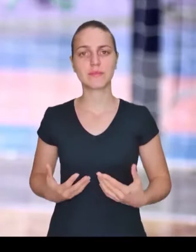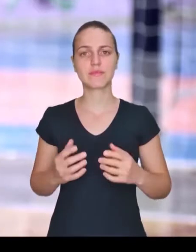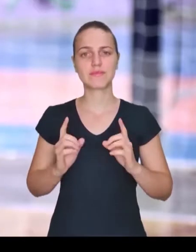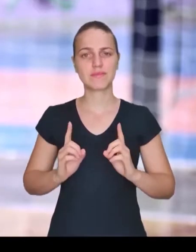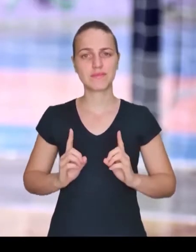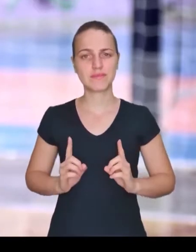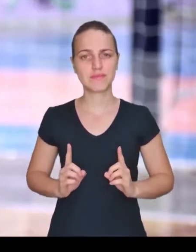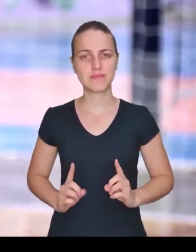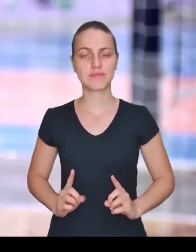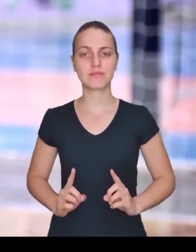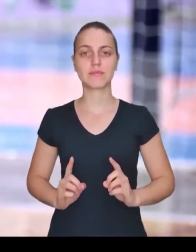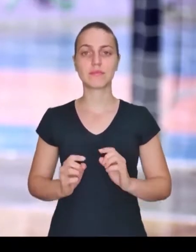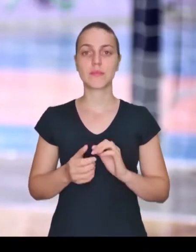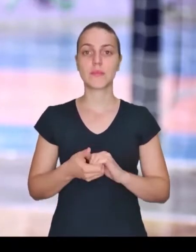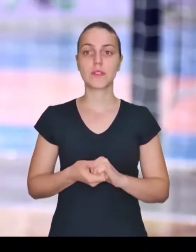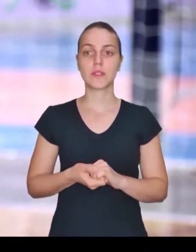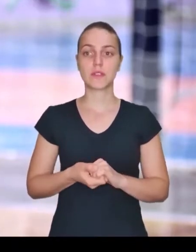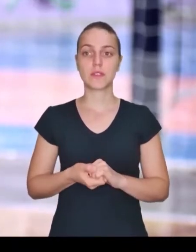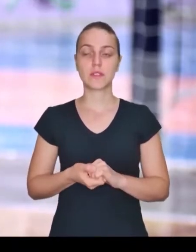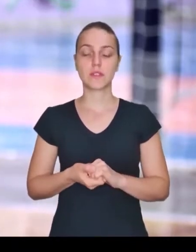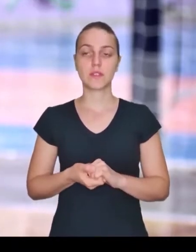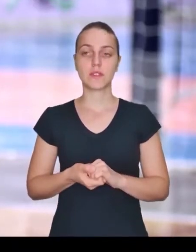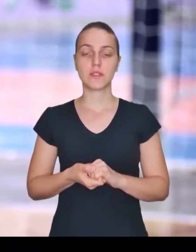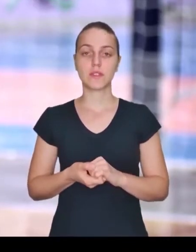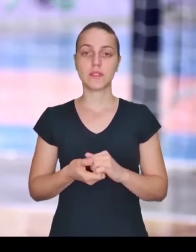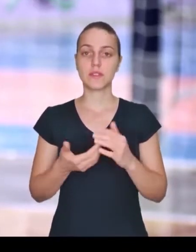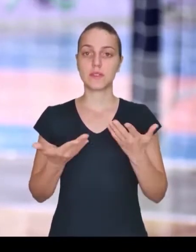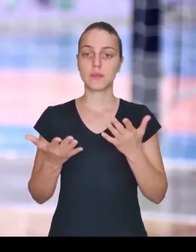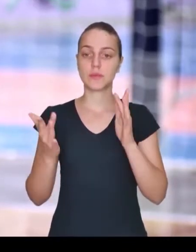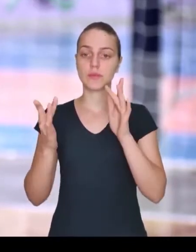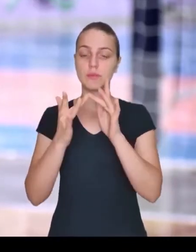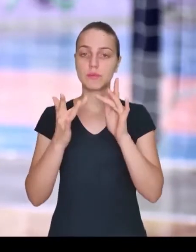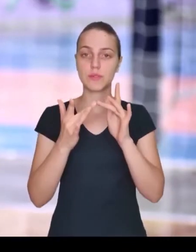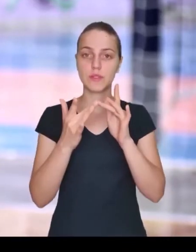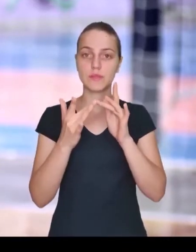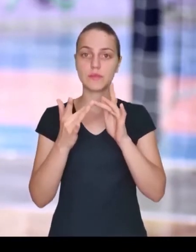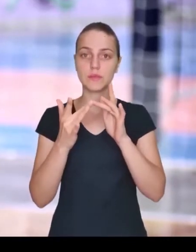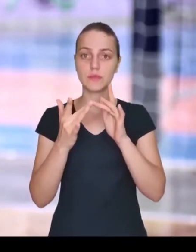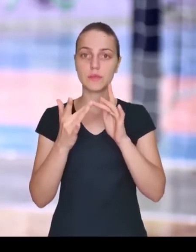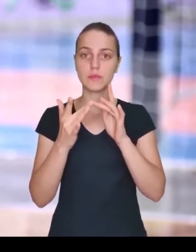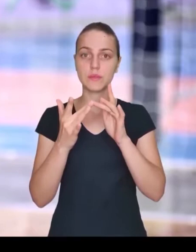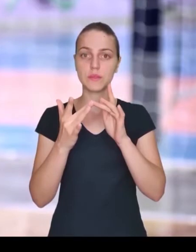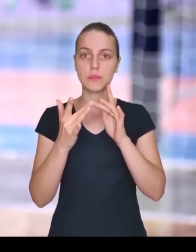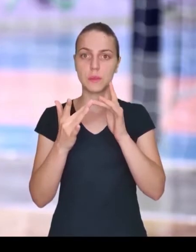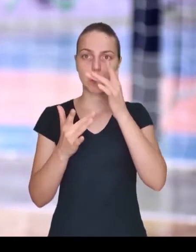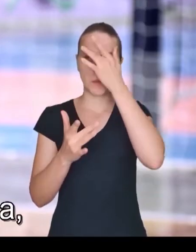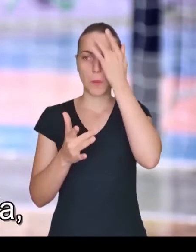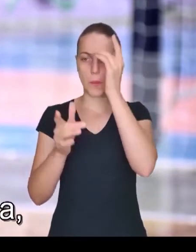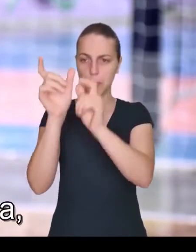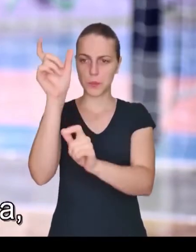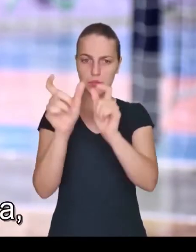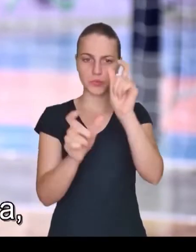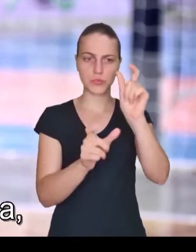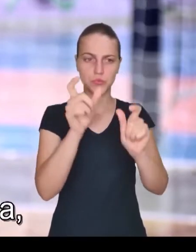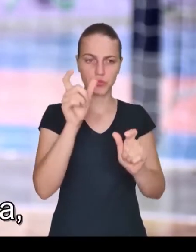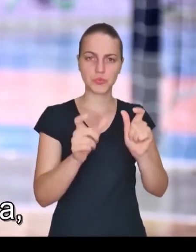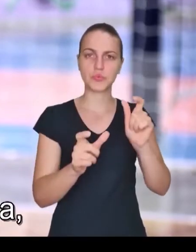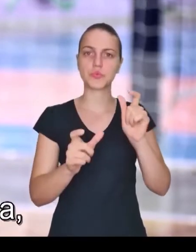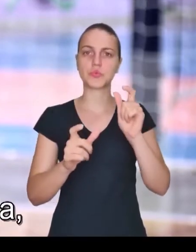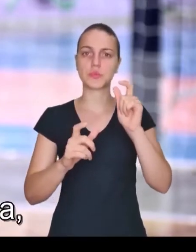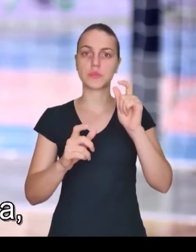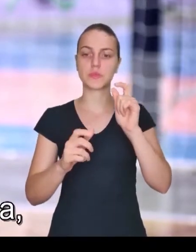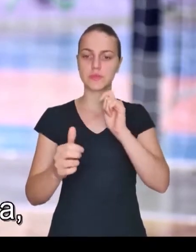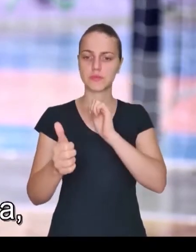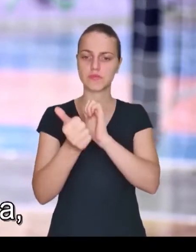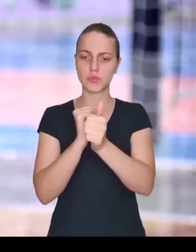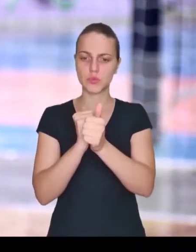dentro do esporte e ter essa percepção de que eu consigo ser igual a eles, eu consigo vencer na vida, independente